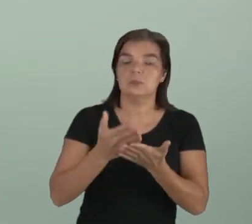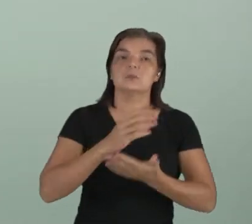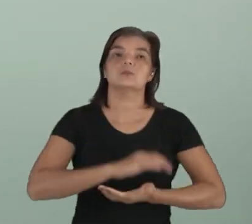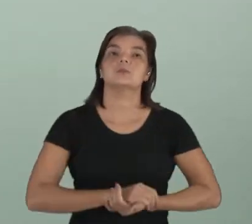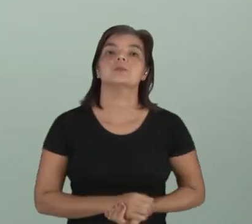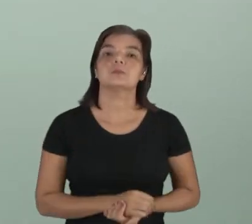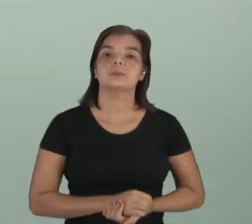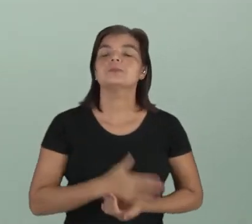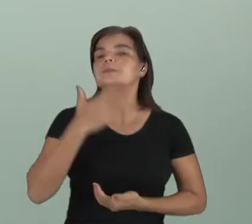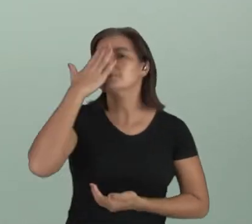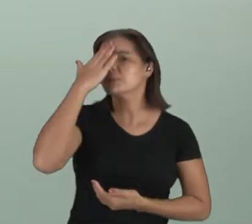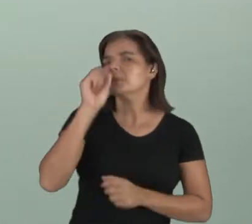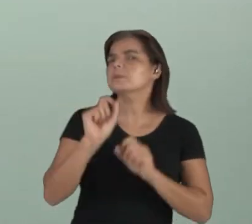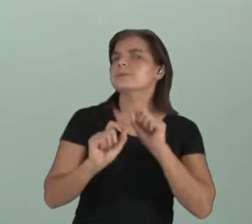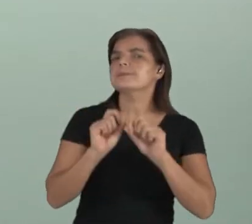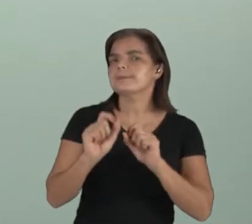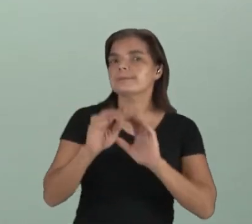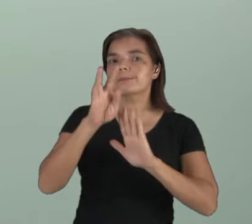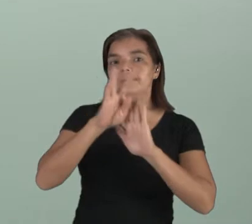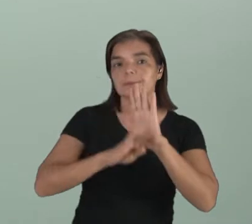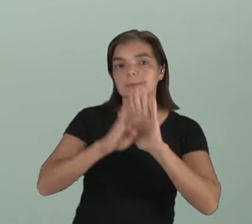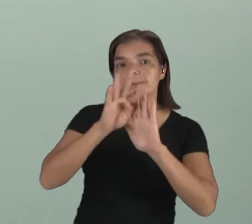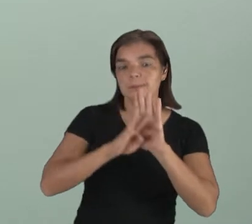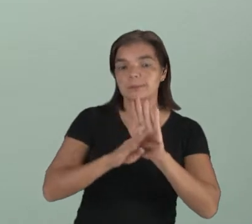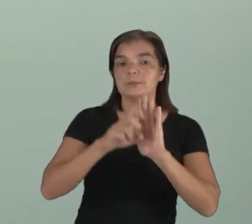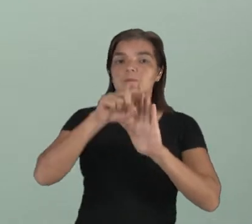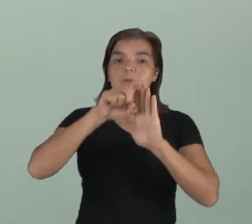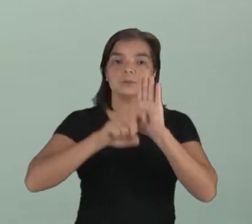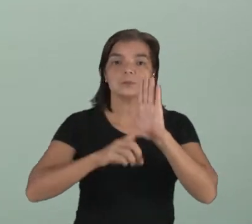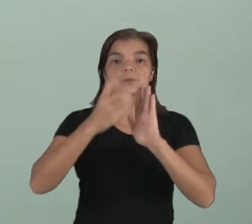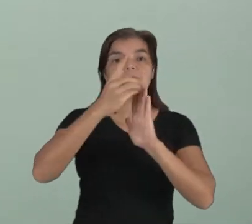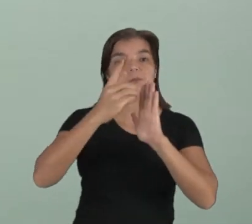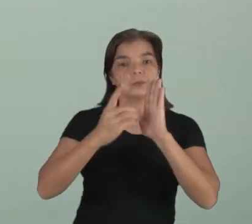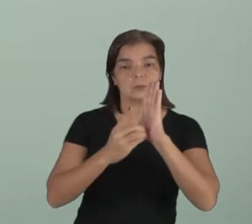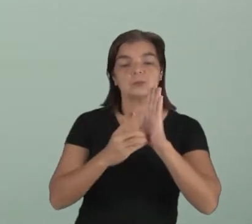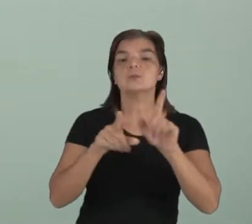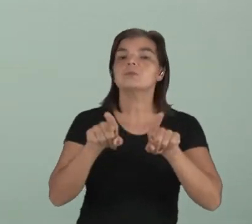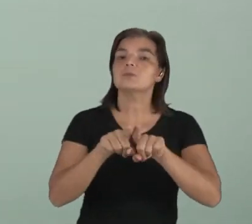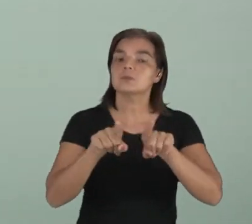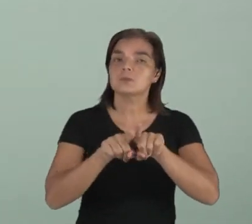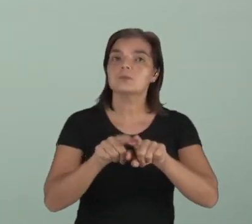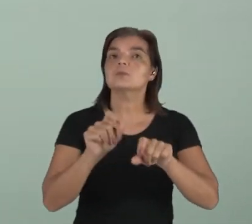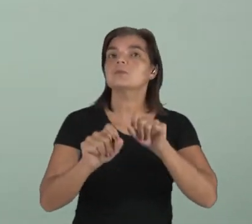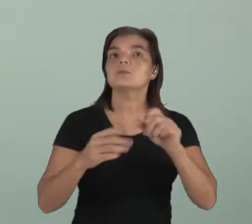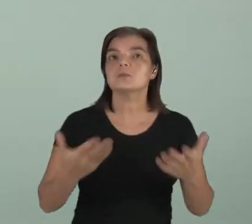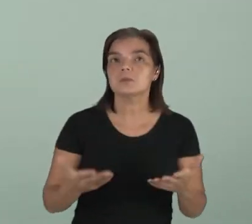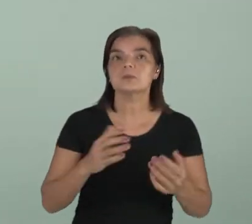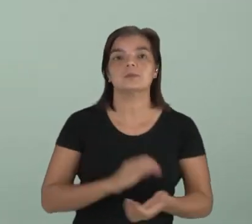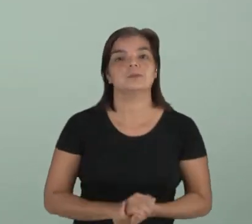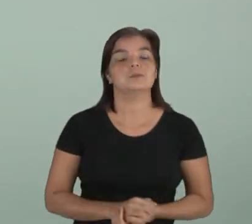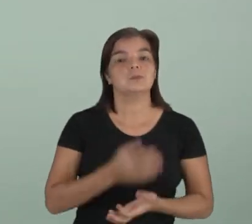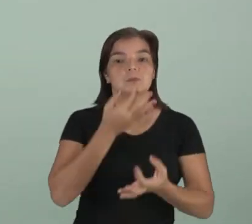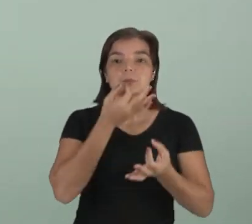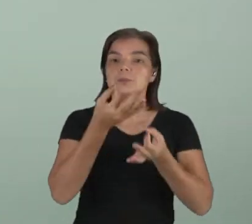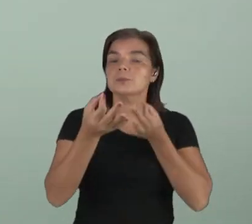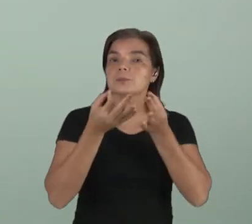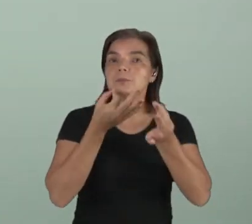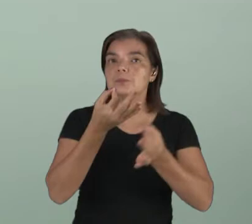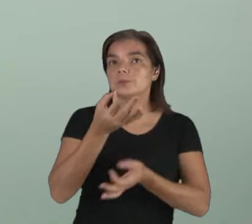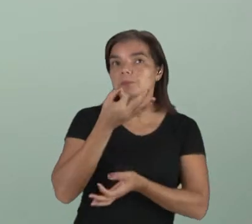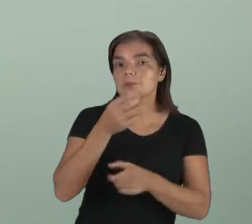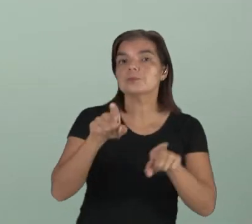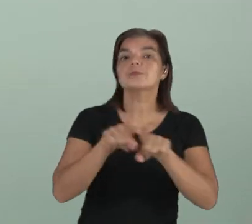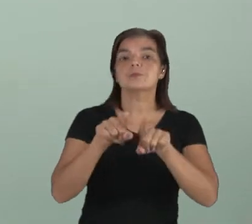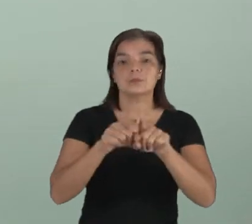vamos saber o que é o texto dissertativo. O texto dissertativo é o texto que apresenta